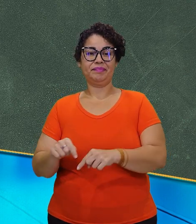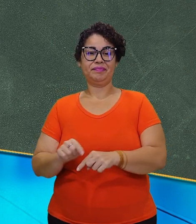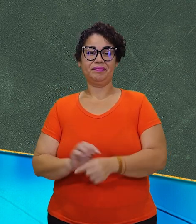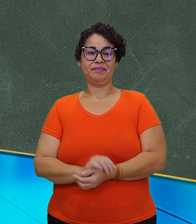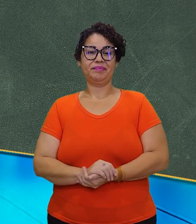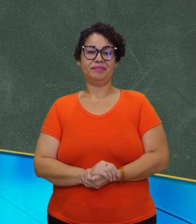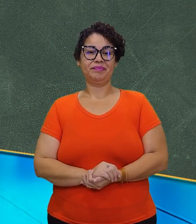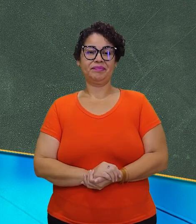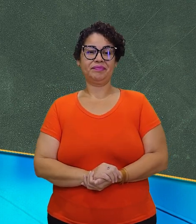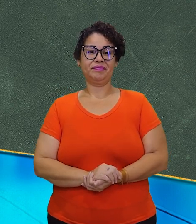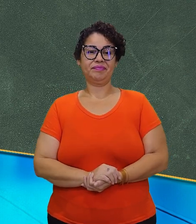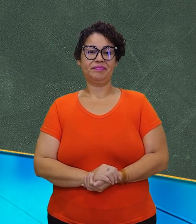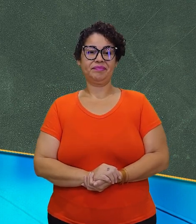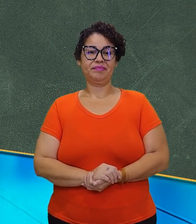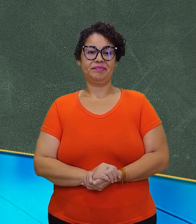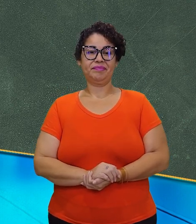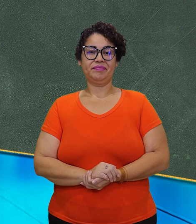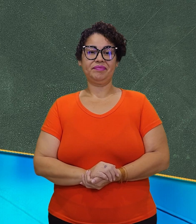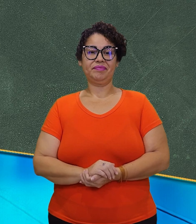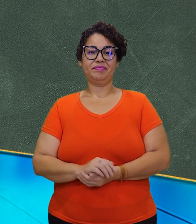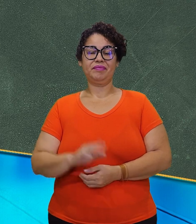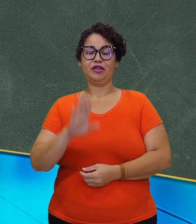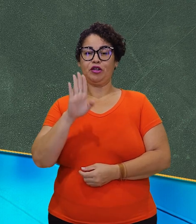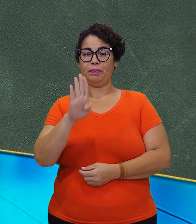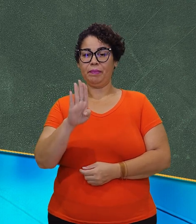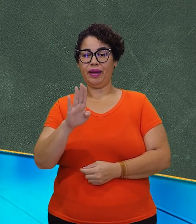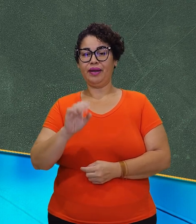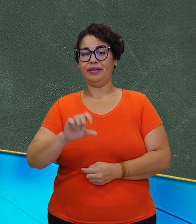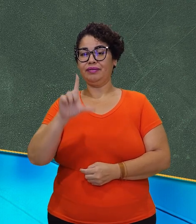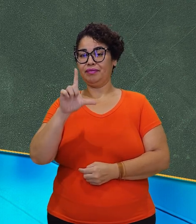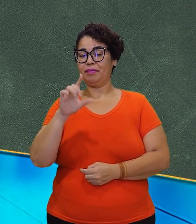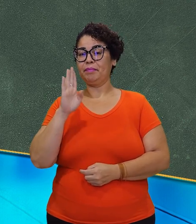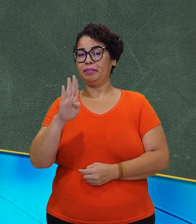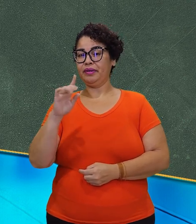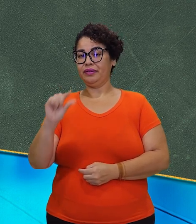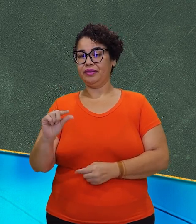embaixo, que Bzão